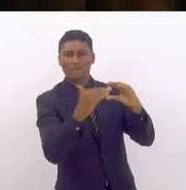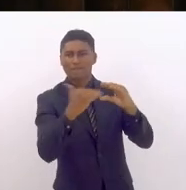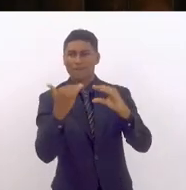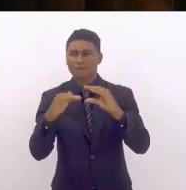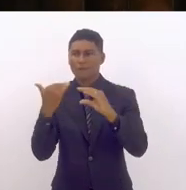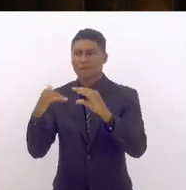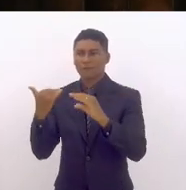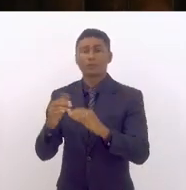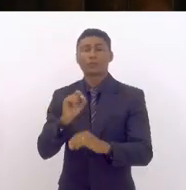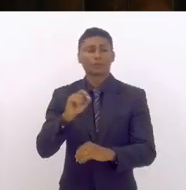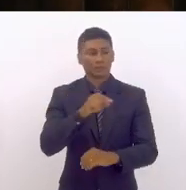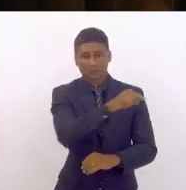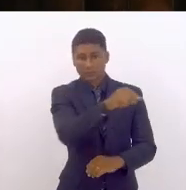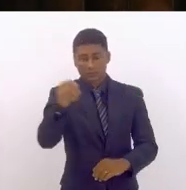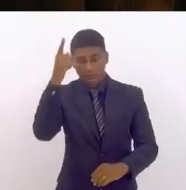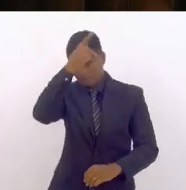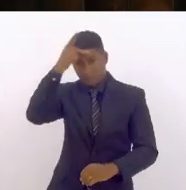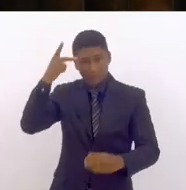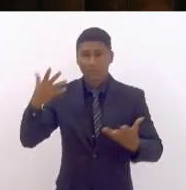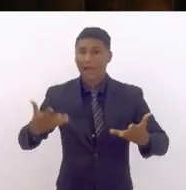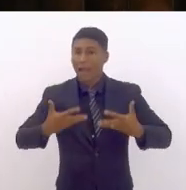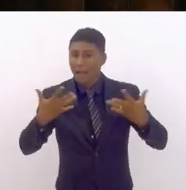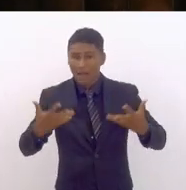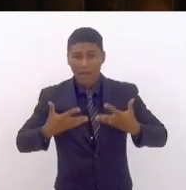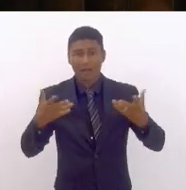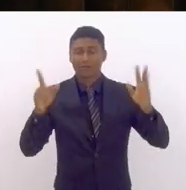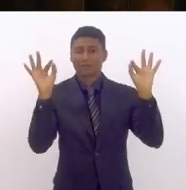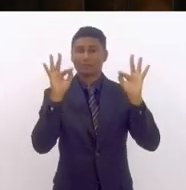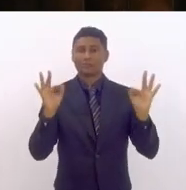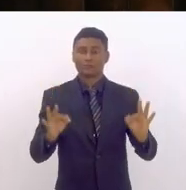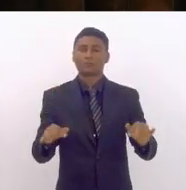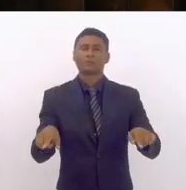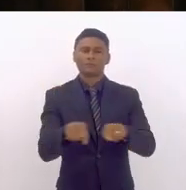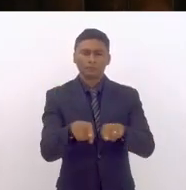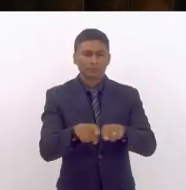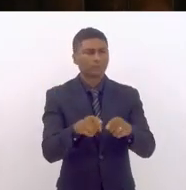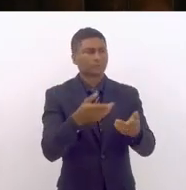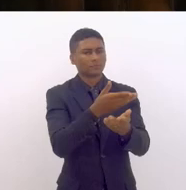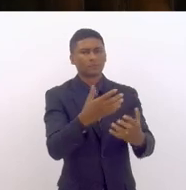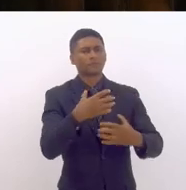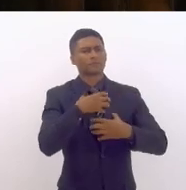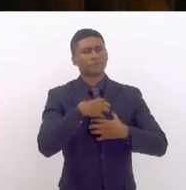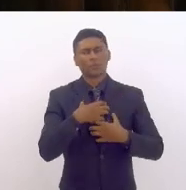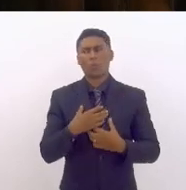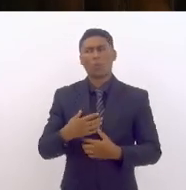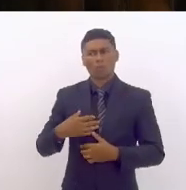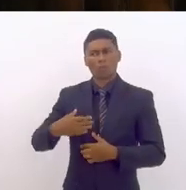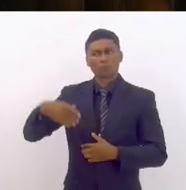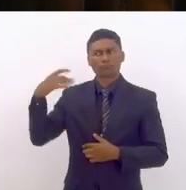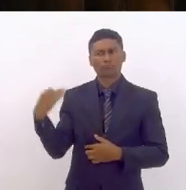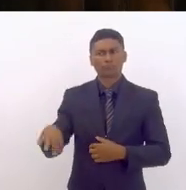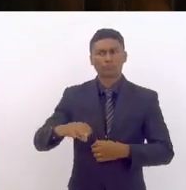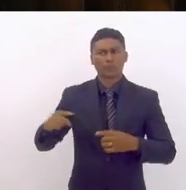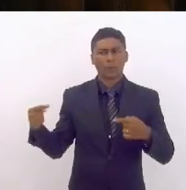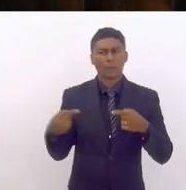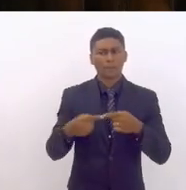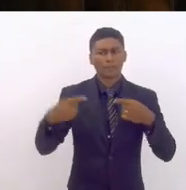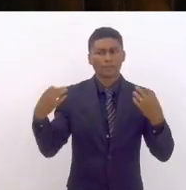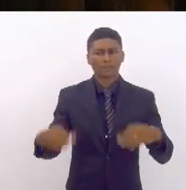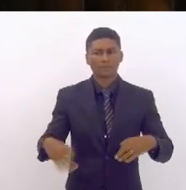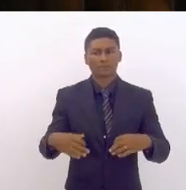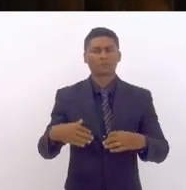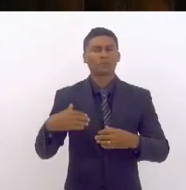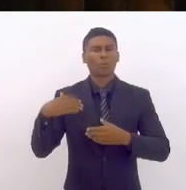de alegria. Segundo, por ter se sentido contemplado naquele momento. Só que